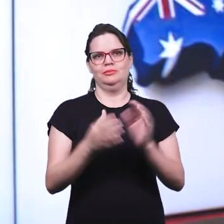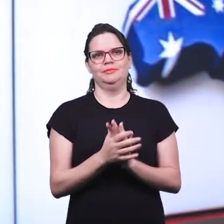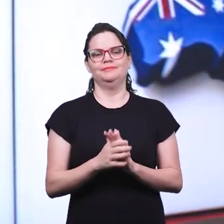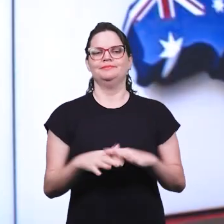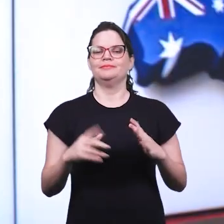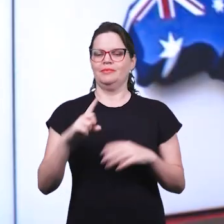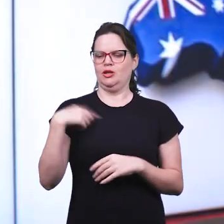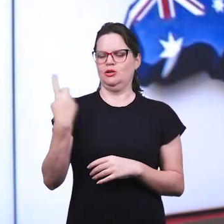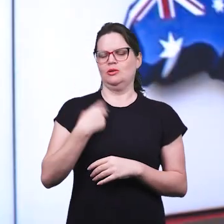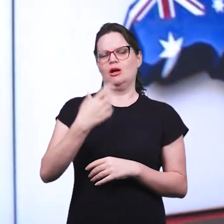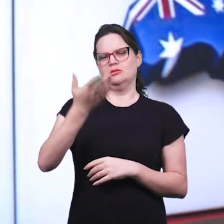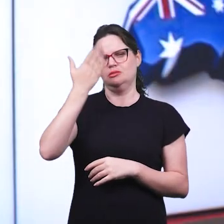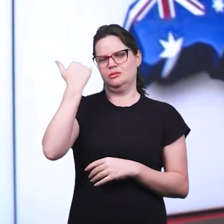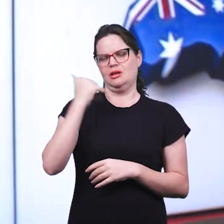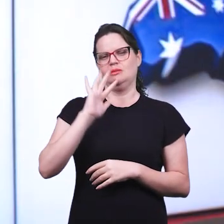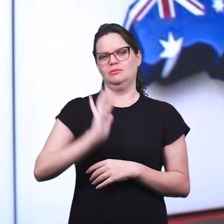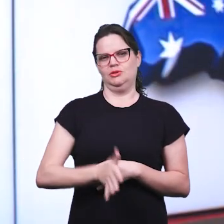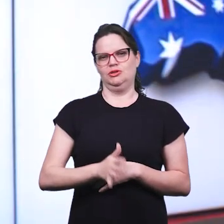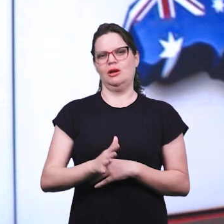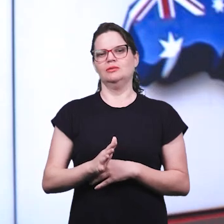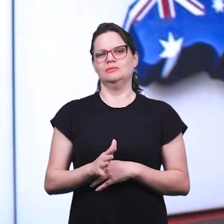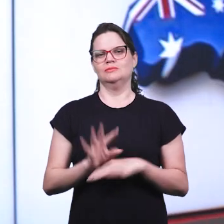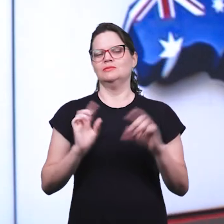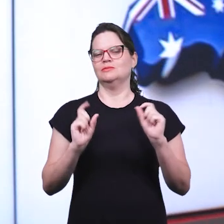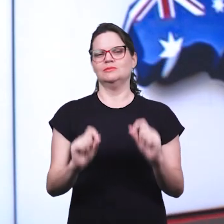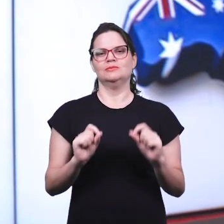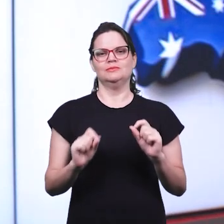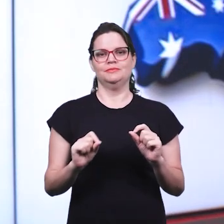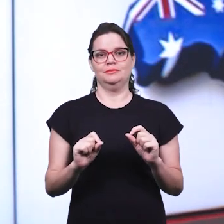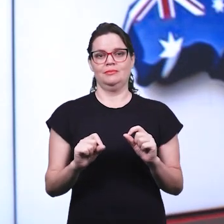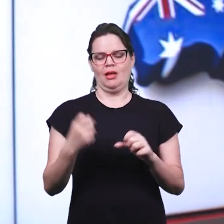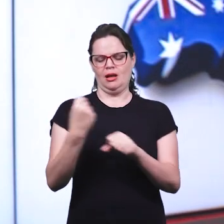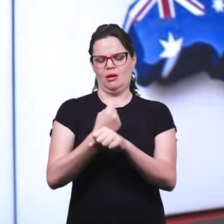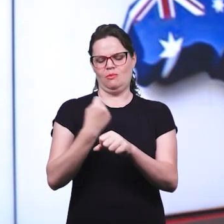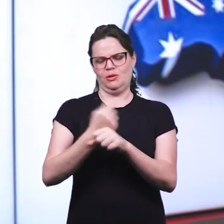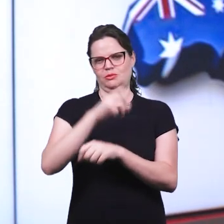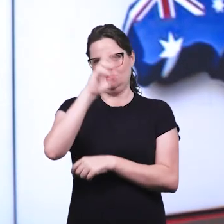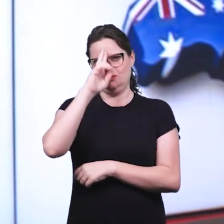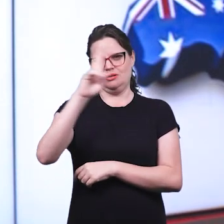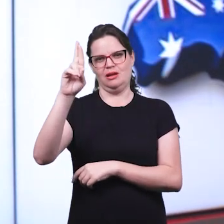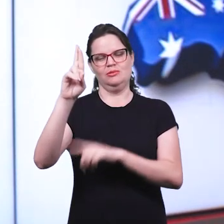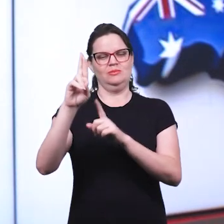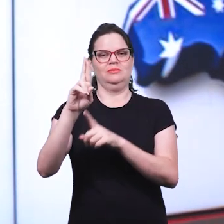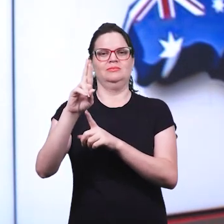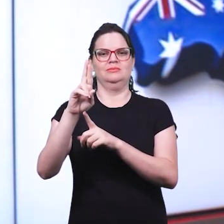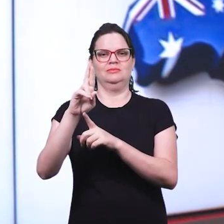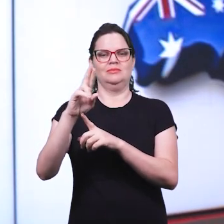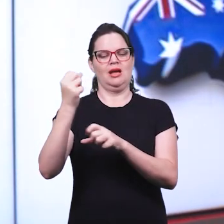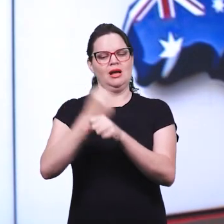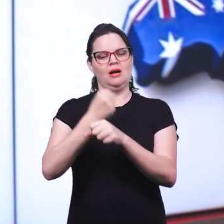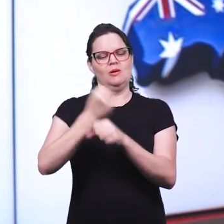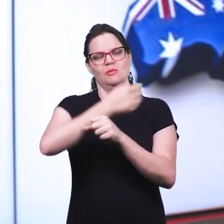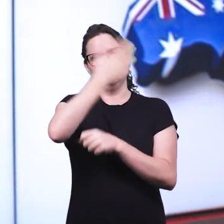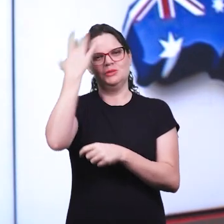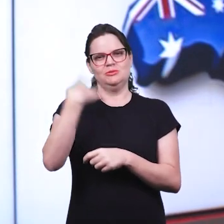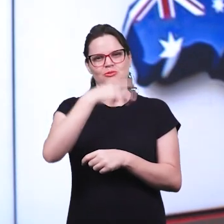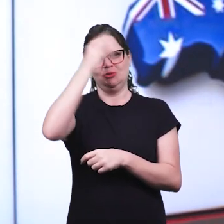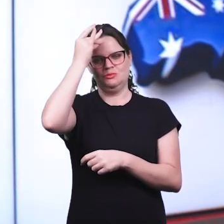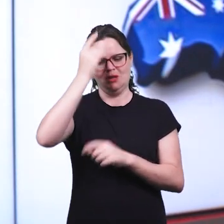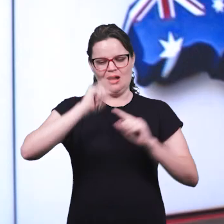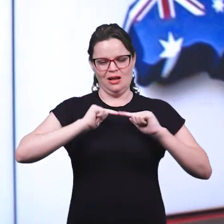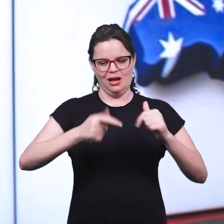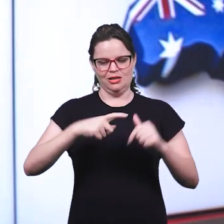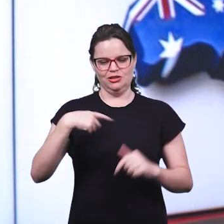temos compreendido que a obra do Espírito Santo entre